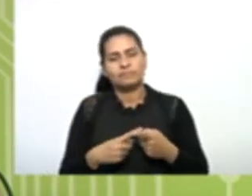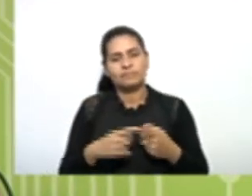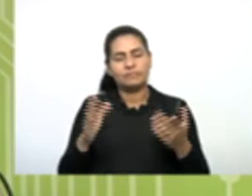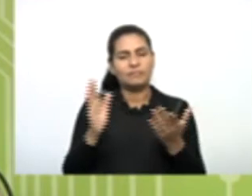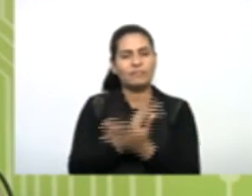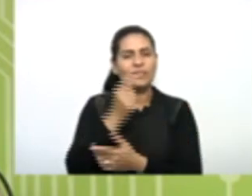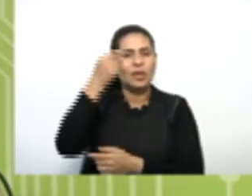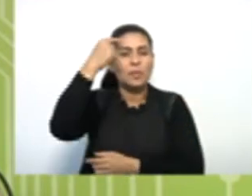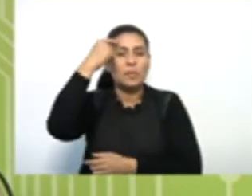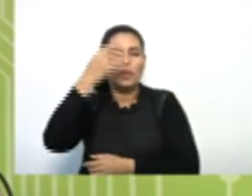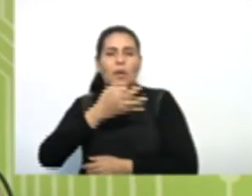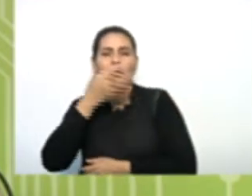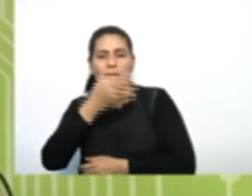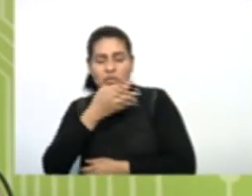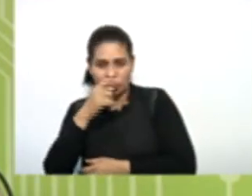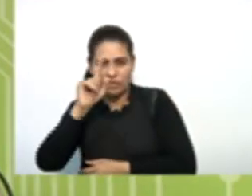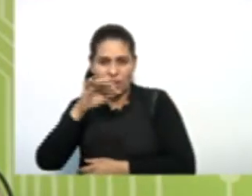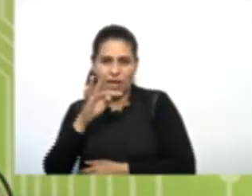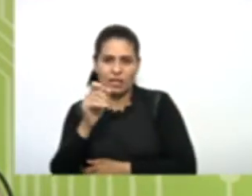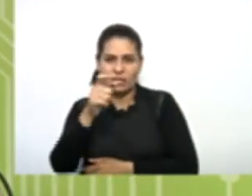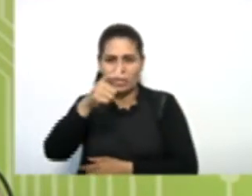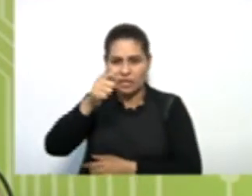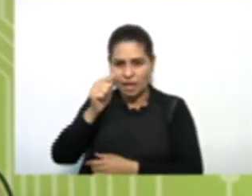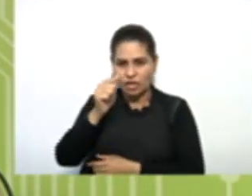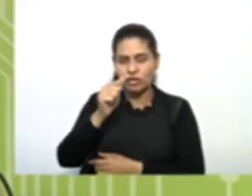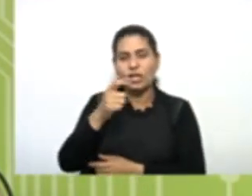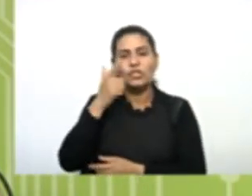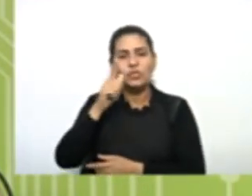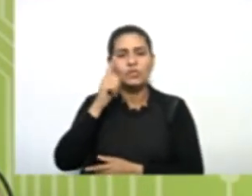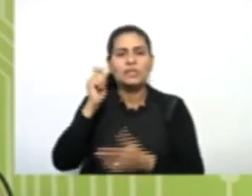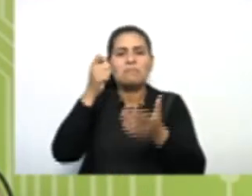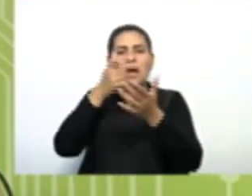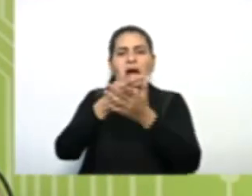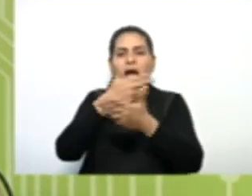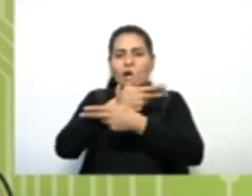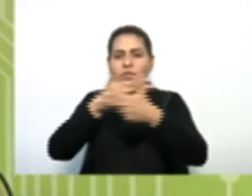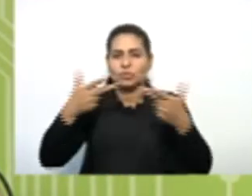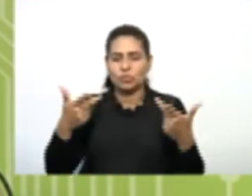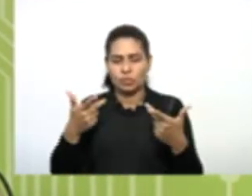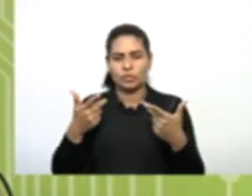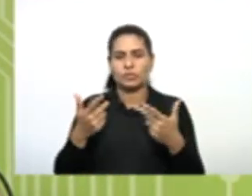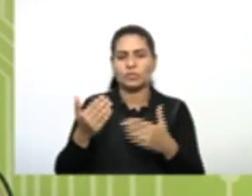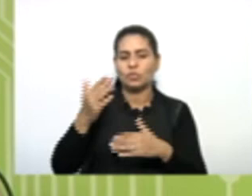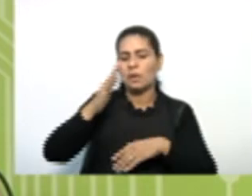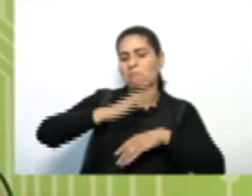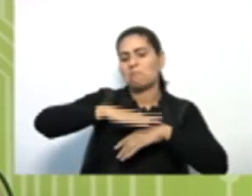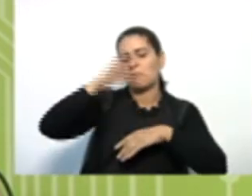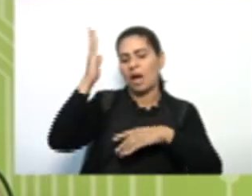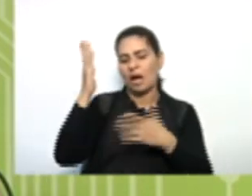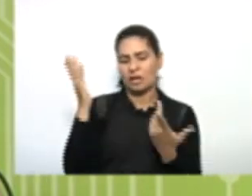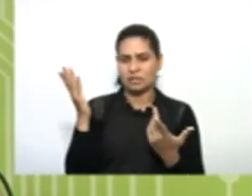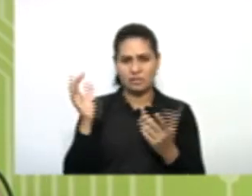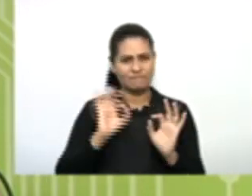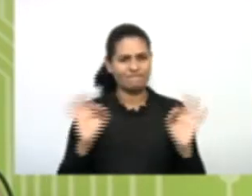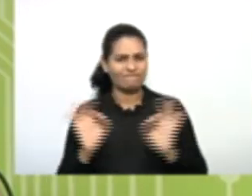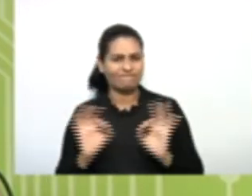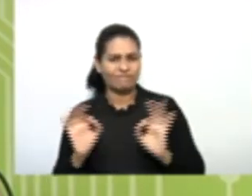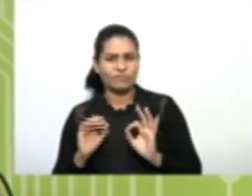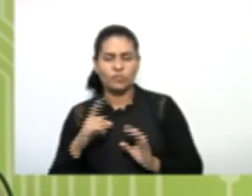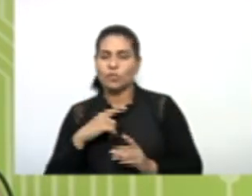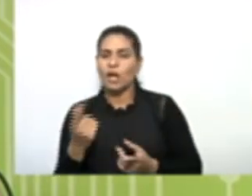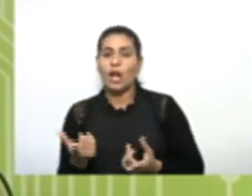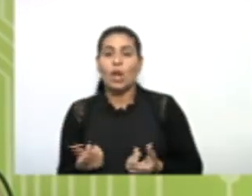a intenção de cobrar uma taxa administrativa é cobrir custos, não é cobrir a mais do que os custos, não é